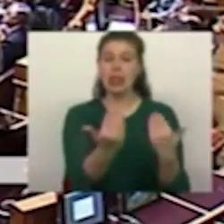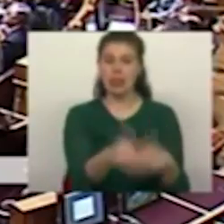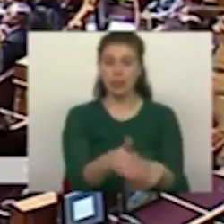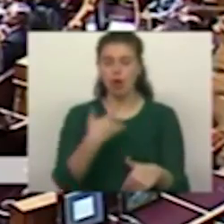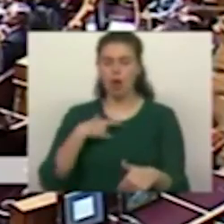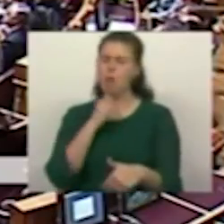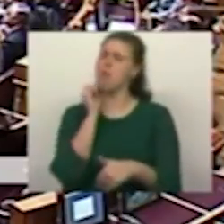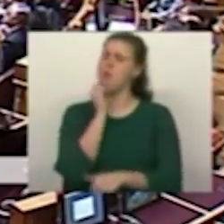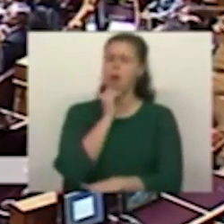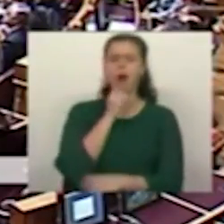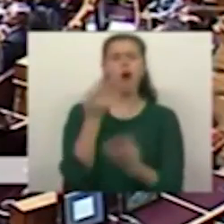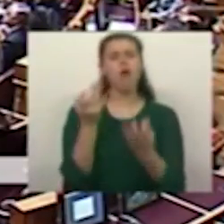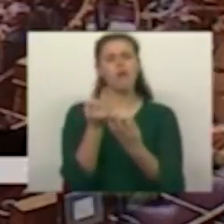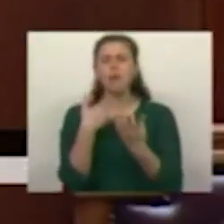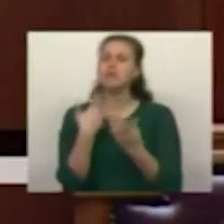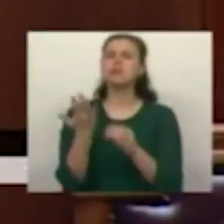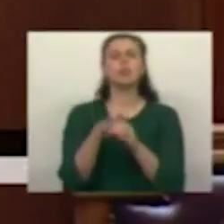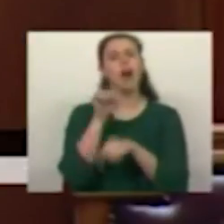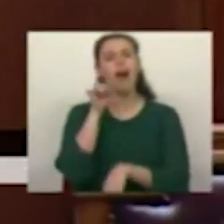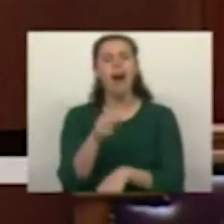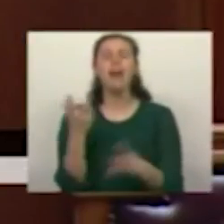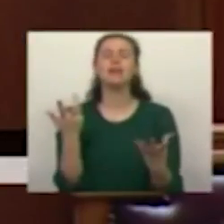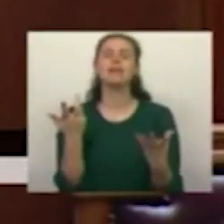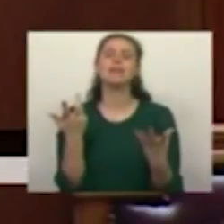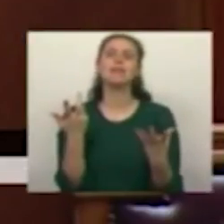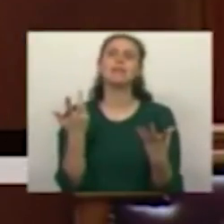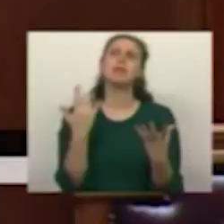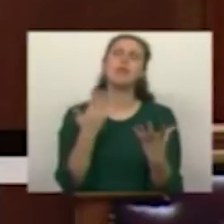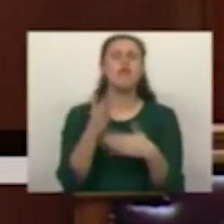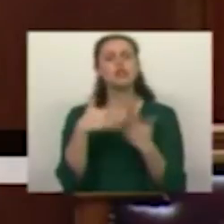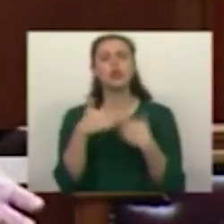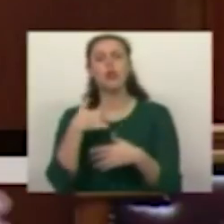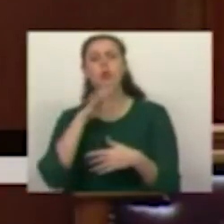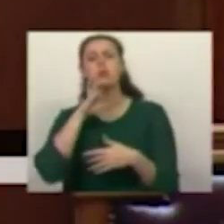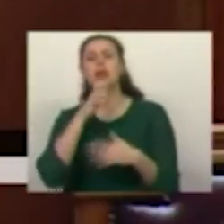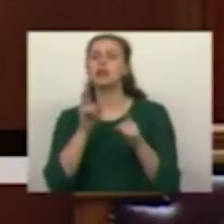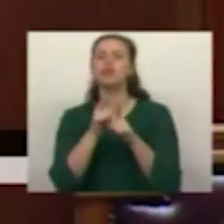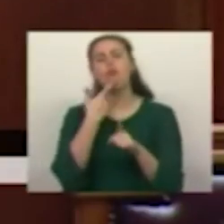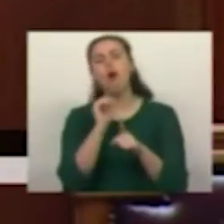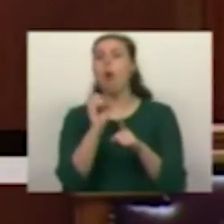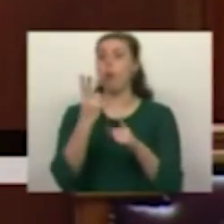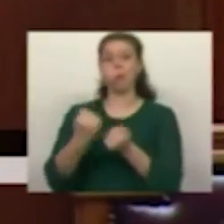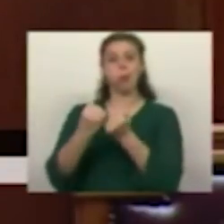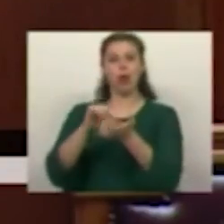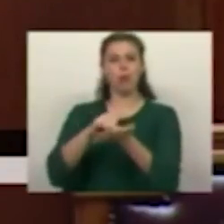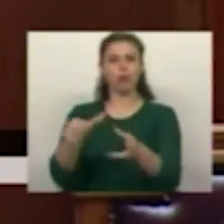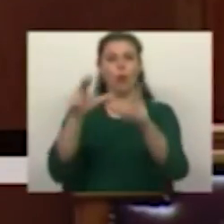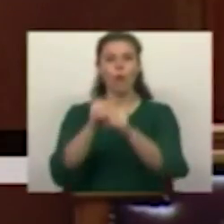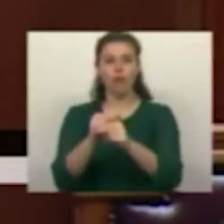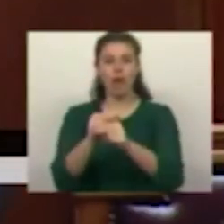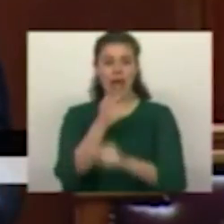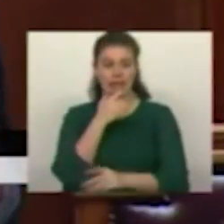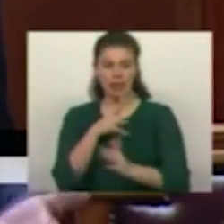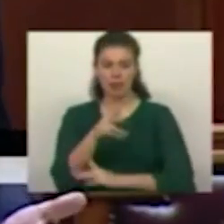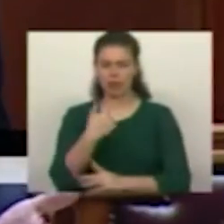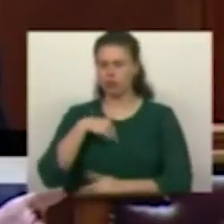nós podíamos estar numa situação que nos levaria a que o país não pudesse ou não conseguisse ter um novo aeroporto. Se